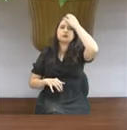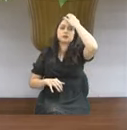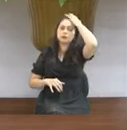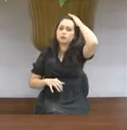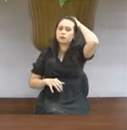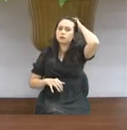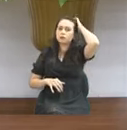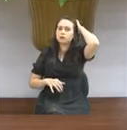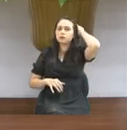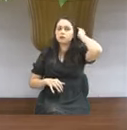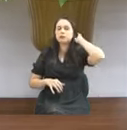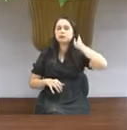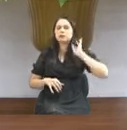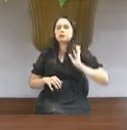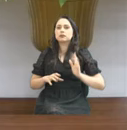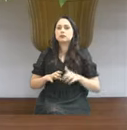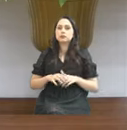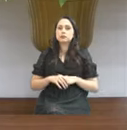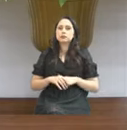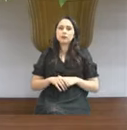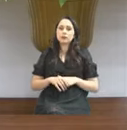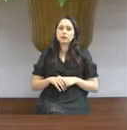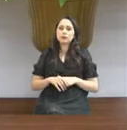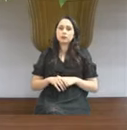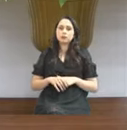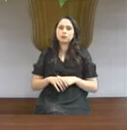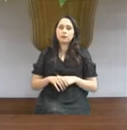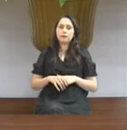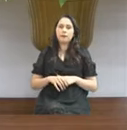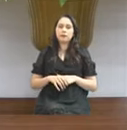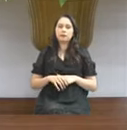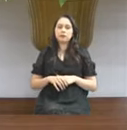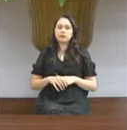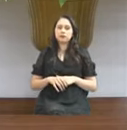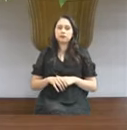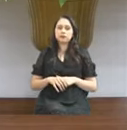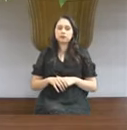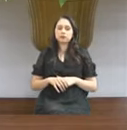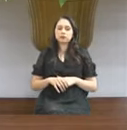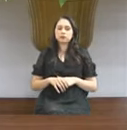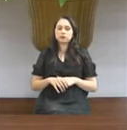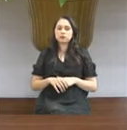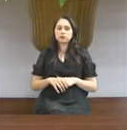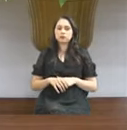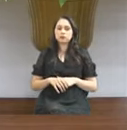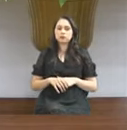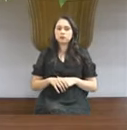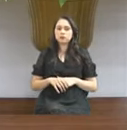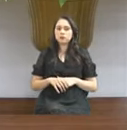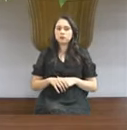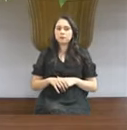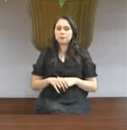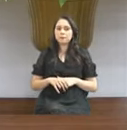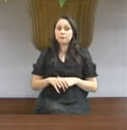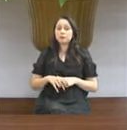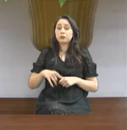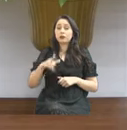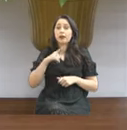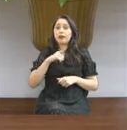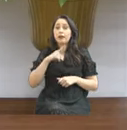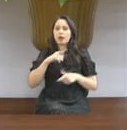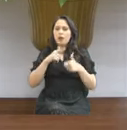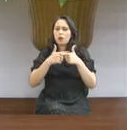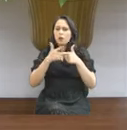E essa pedra que está em cima de nós está nos levando a vacilar.